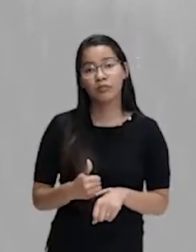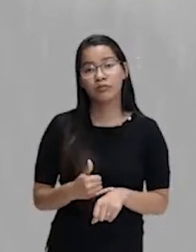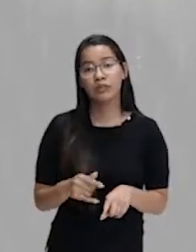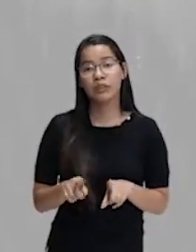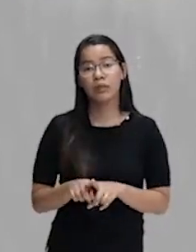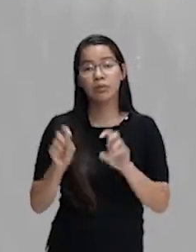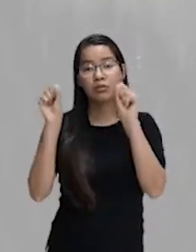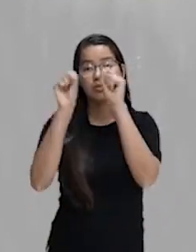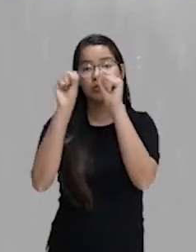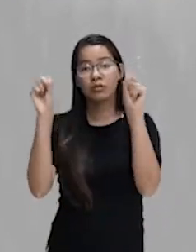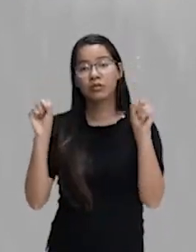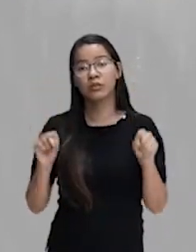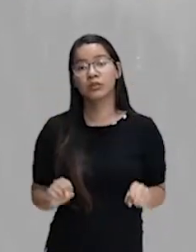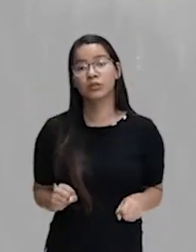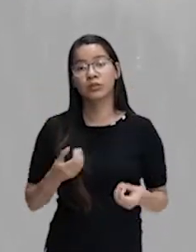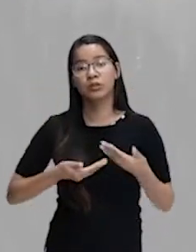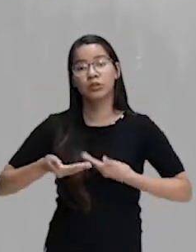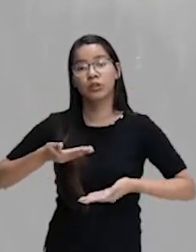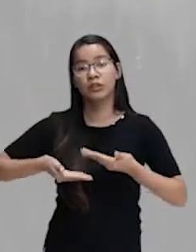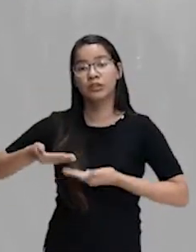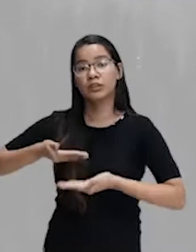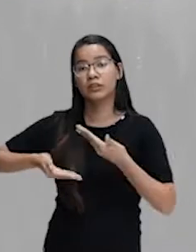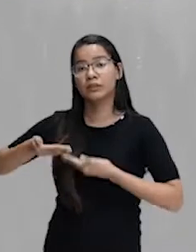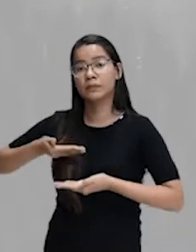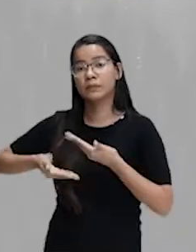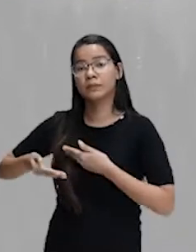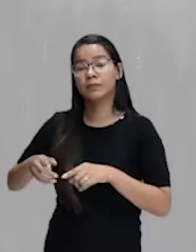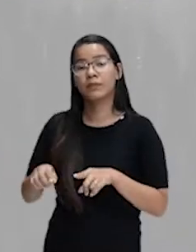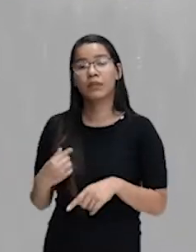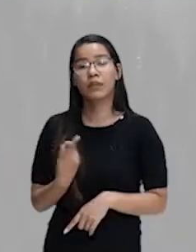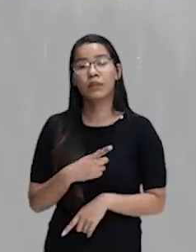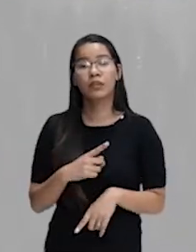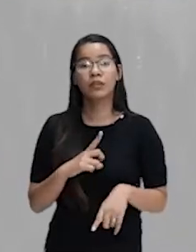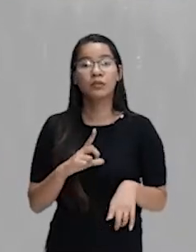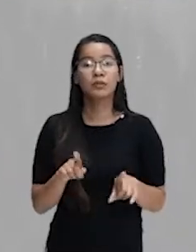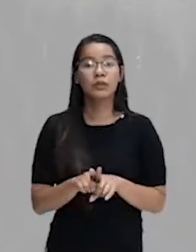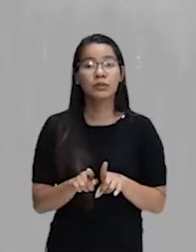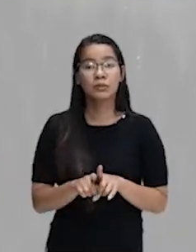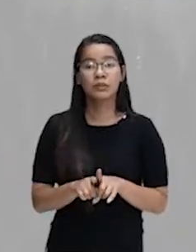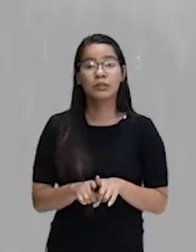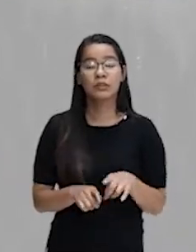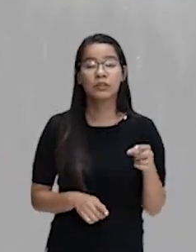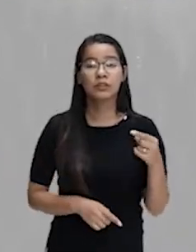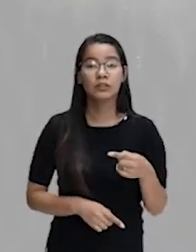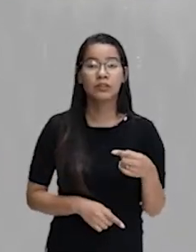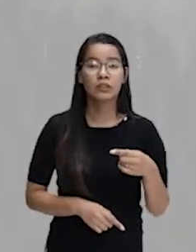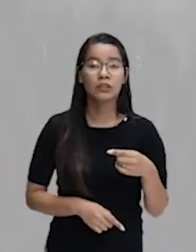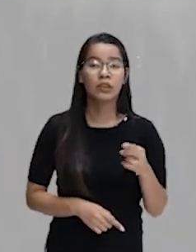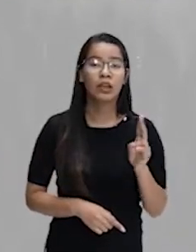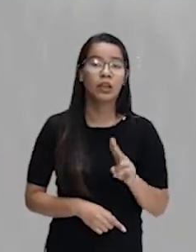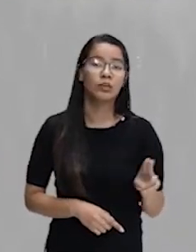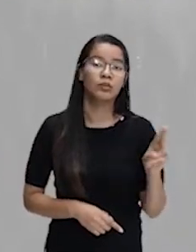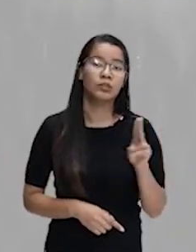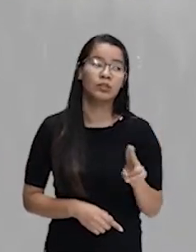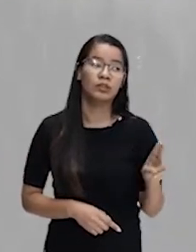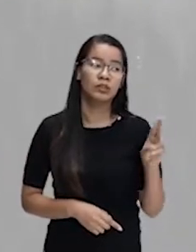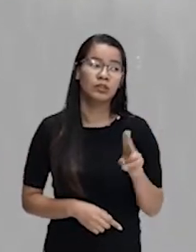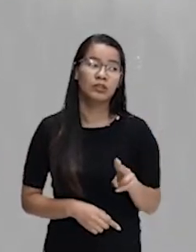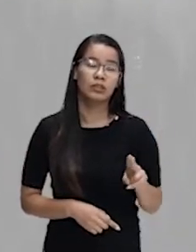o sistema trienal de rotação. Nós temos também aqui a